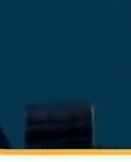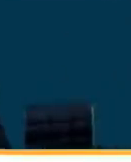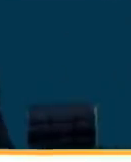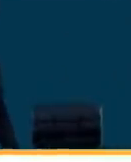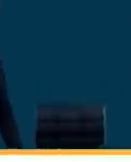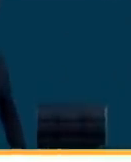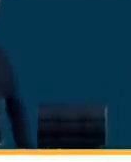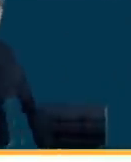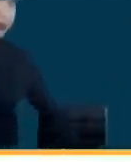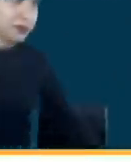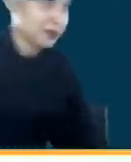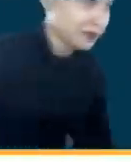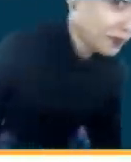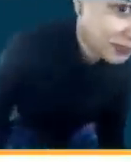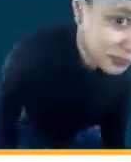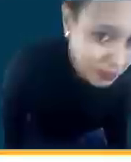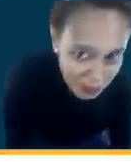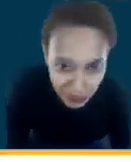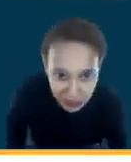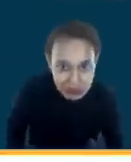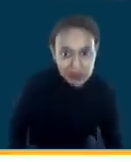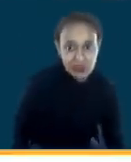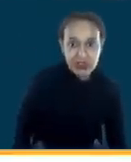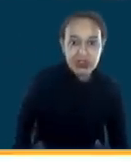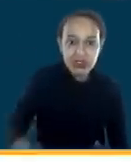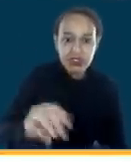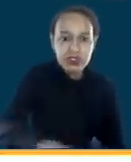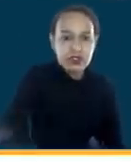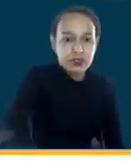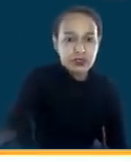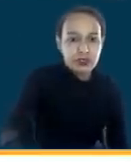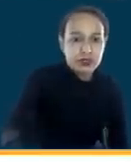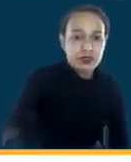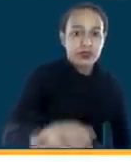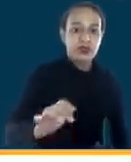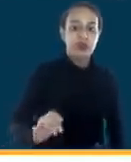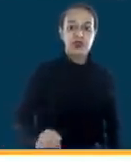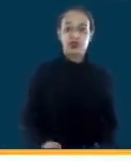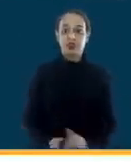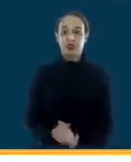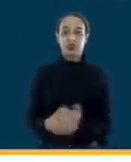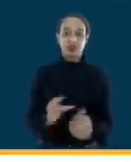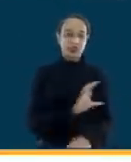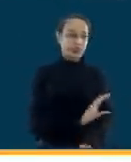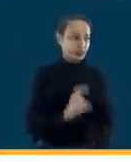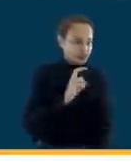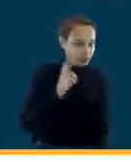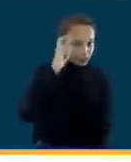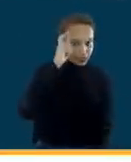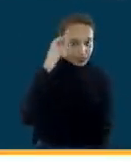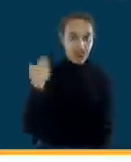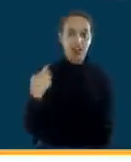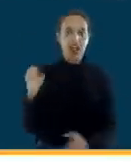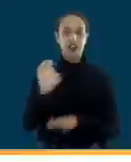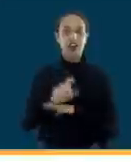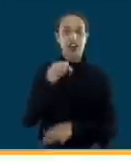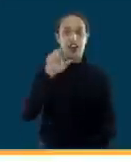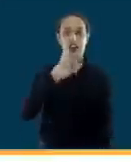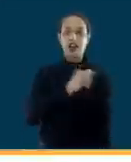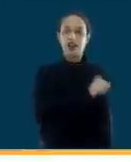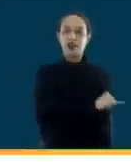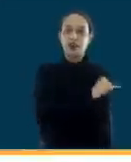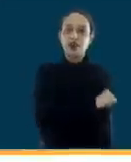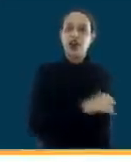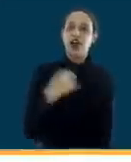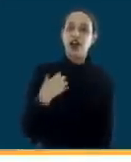o Caxambu, que é tão importante, né? Quando a gente pensa na cultura do nosso estado, na cultura do Rio de Janeiro, na construção da